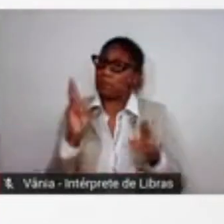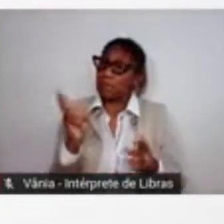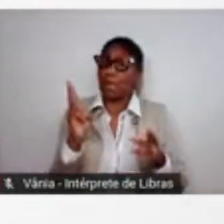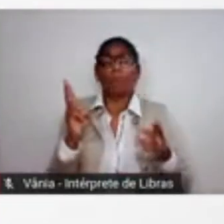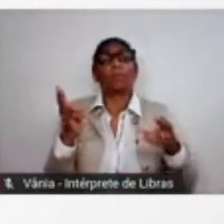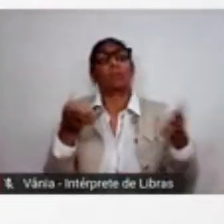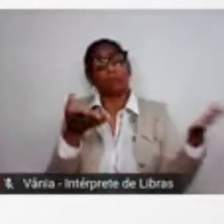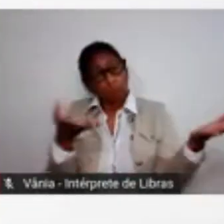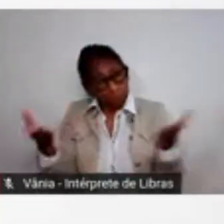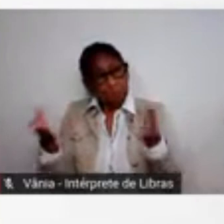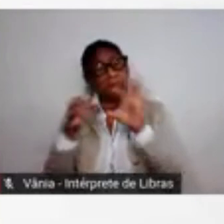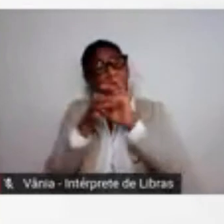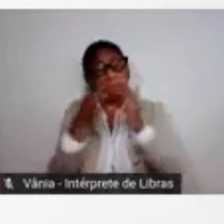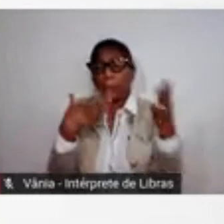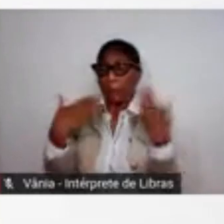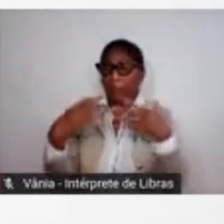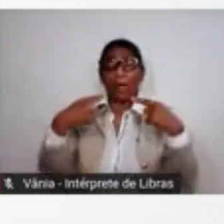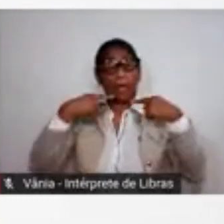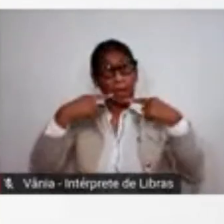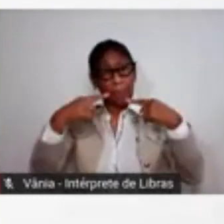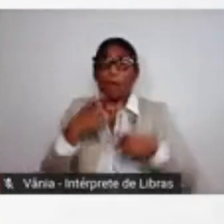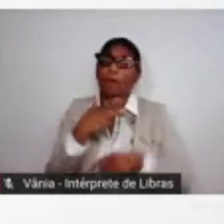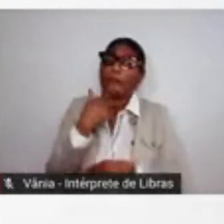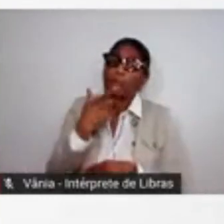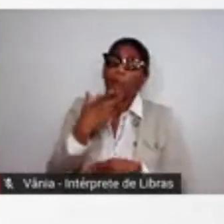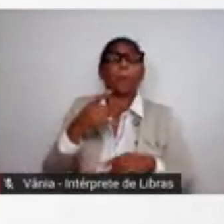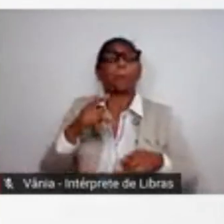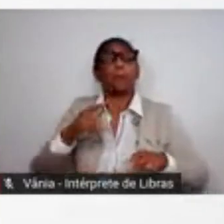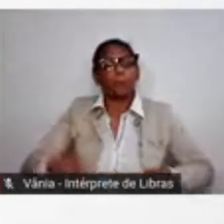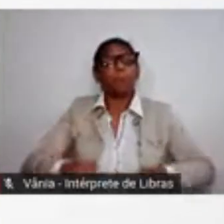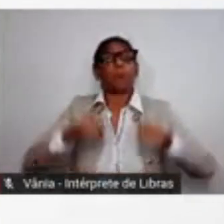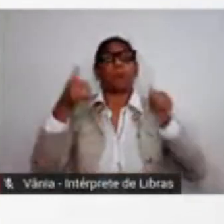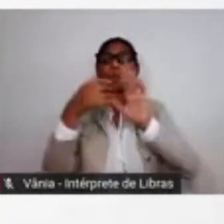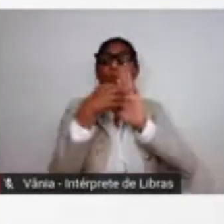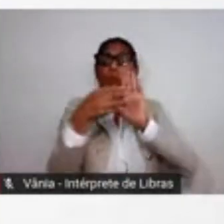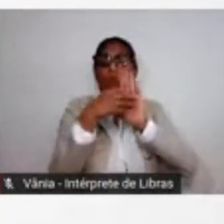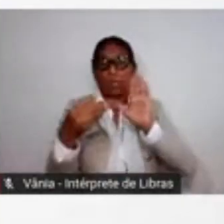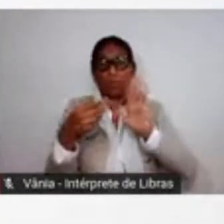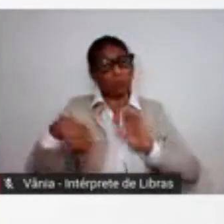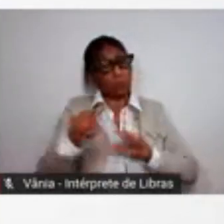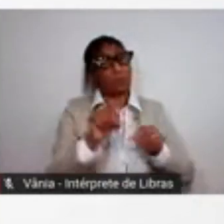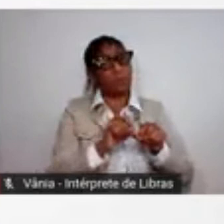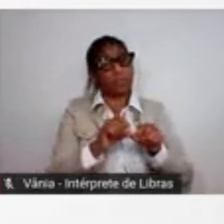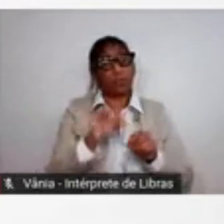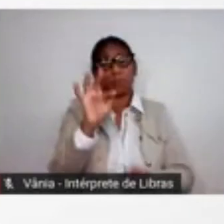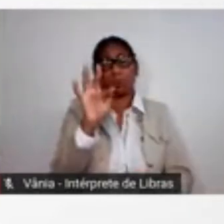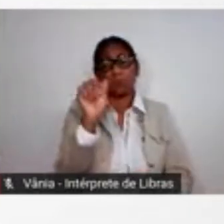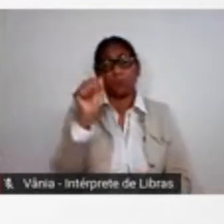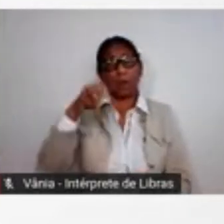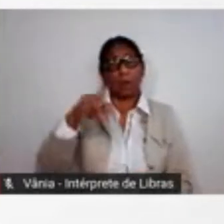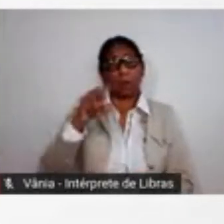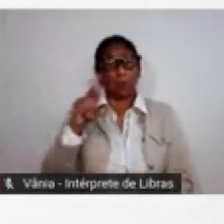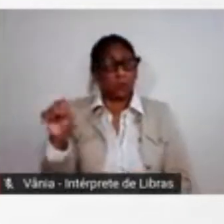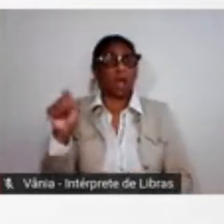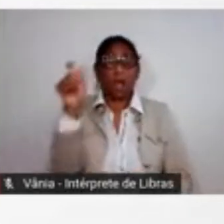ouvir sugestões, críticas, para podermos aperfeiçoar o nosso modelo. E temos feito isso com a FAMURS, com as associações de